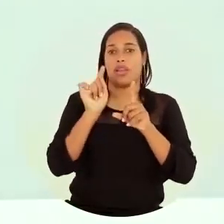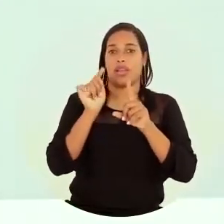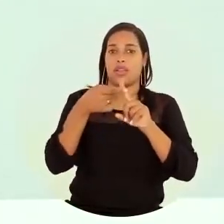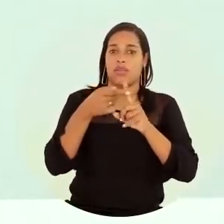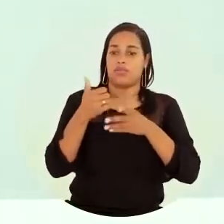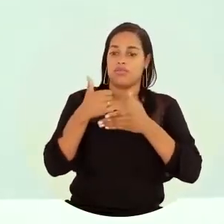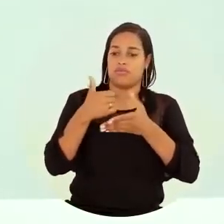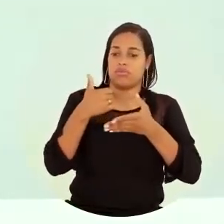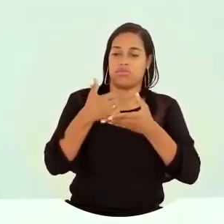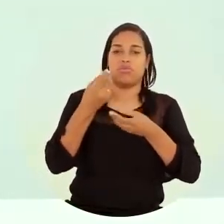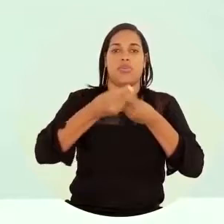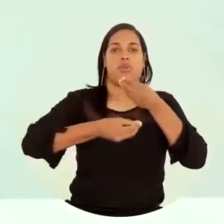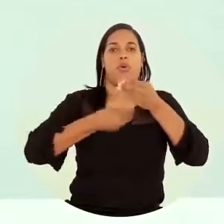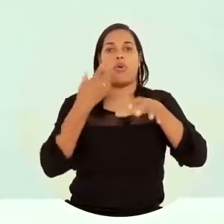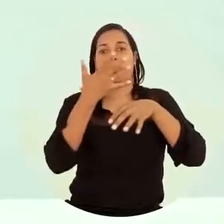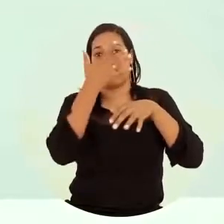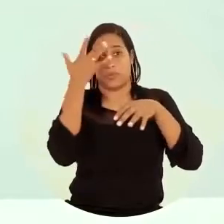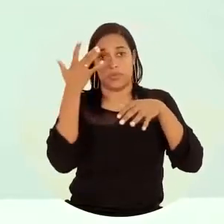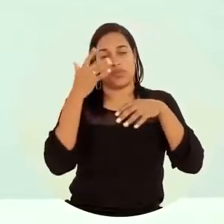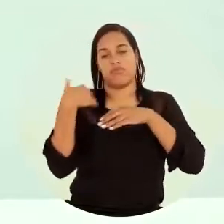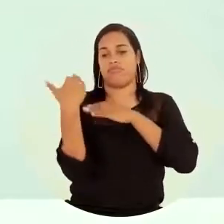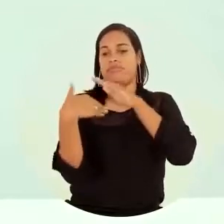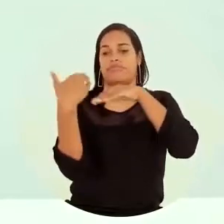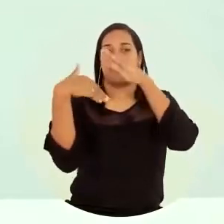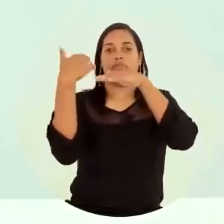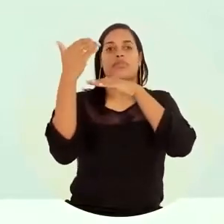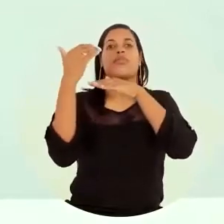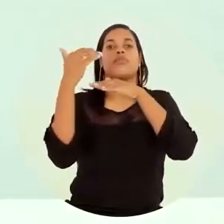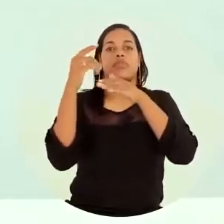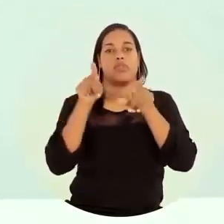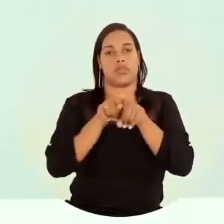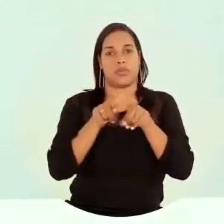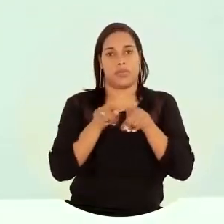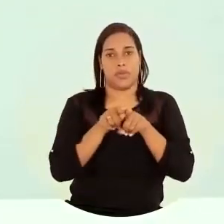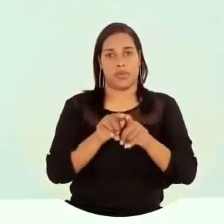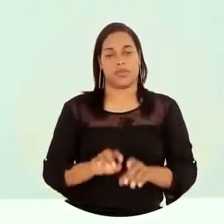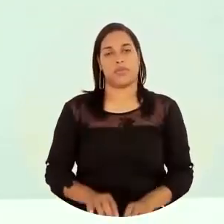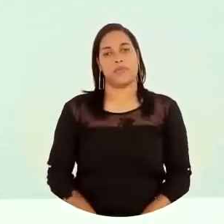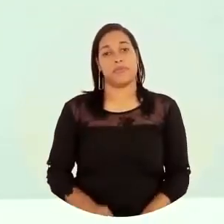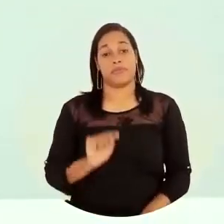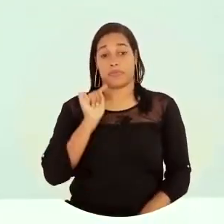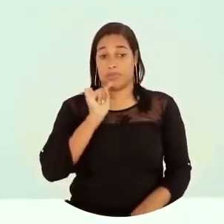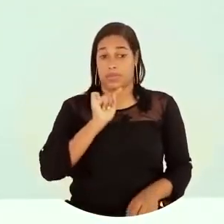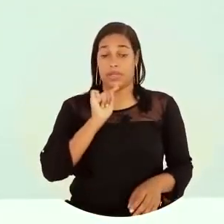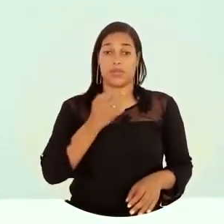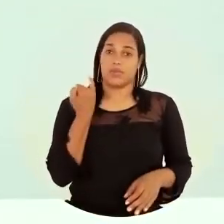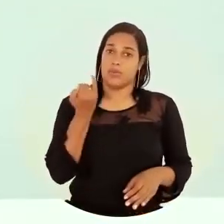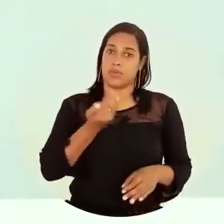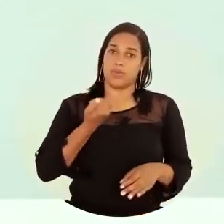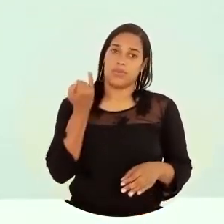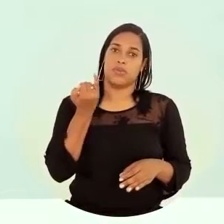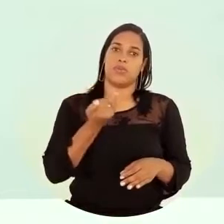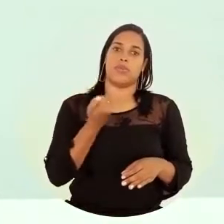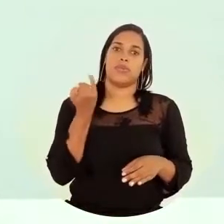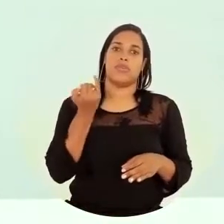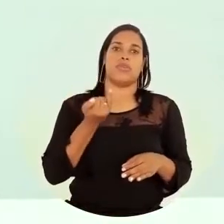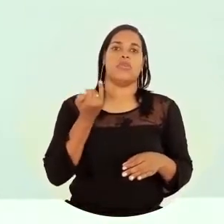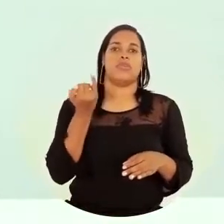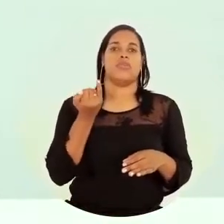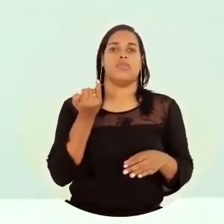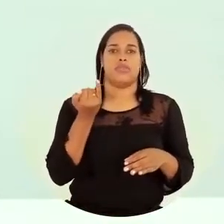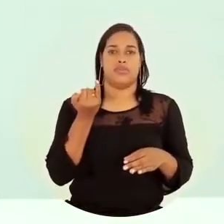para estabelecer uma relação entre funcionário e empresa, entre o empregador e empregado. E tanto a empresa